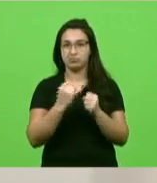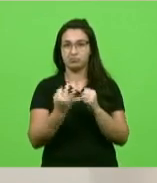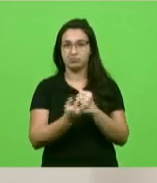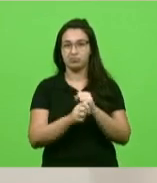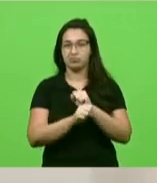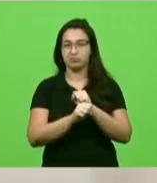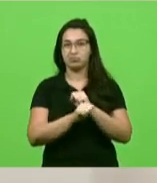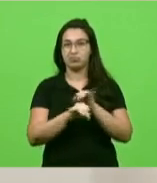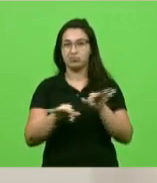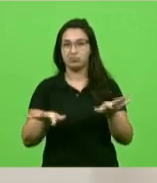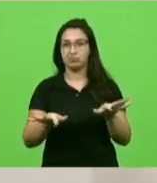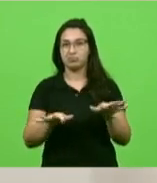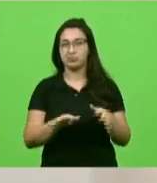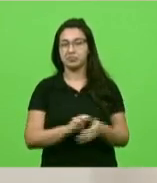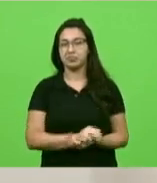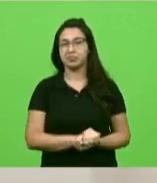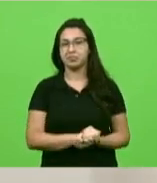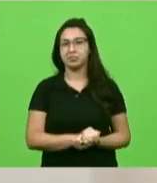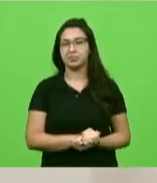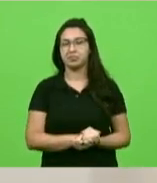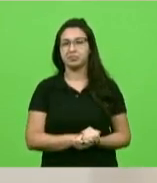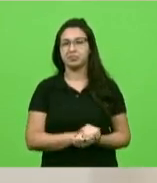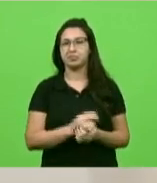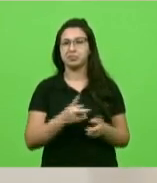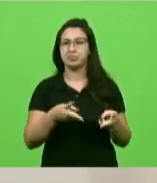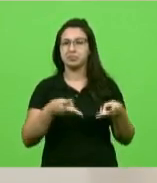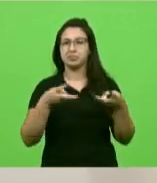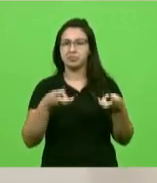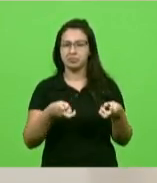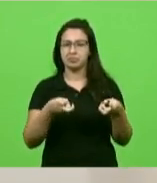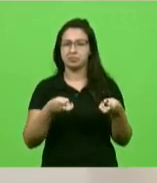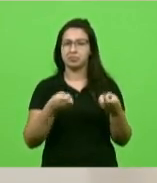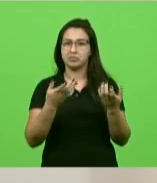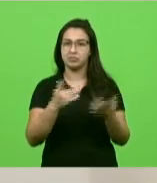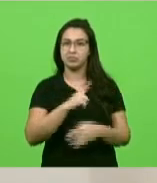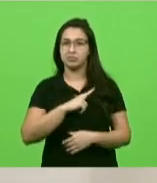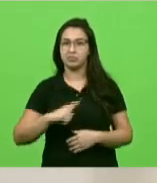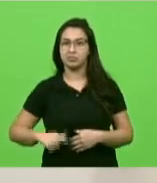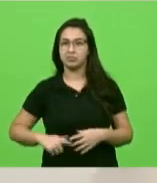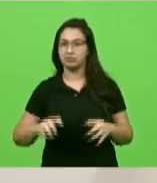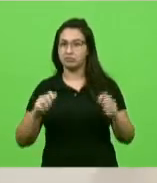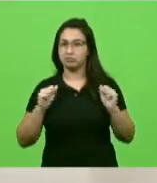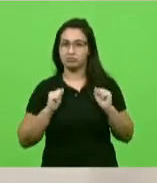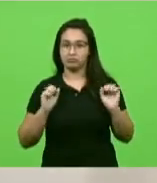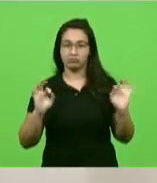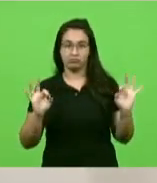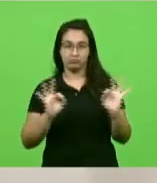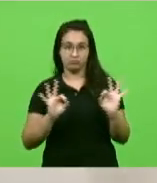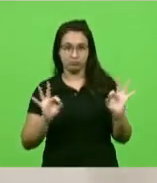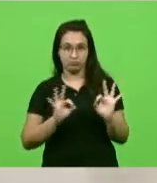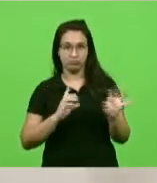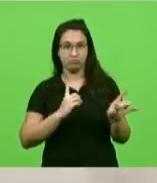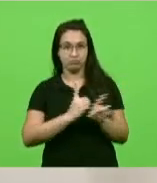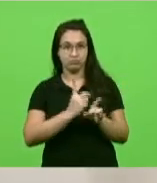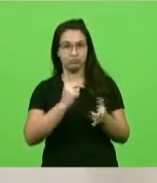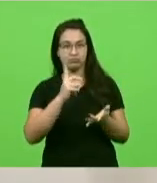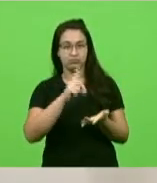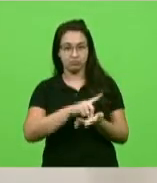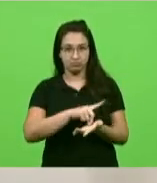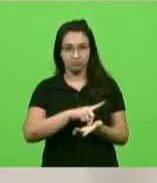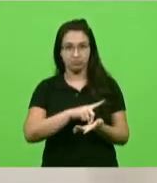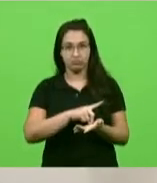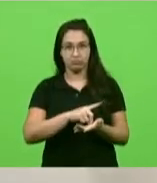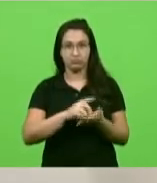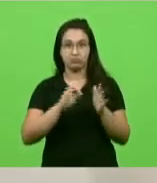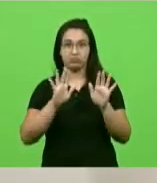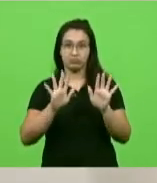pandemia. Nota-se, pelo rol supra, que o governador não foi omisso quanto à apuração dos fatos. Logo cai